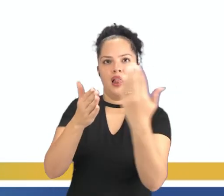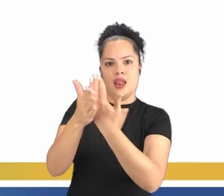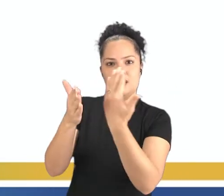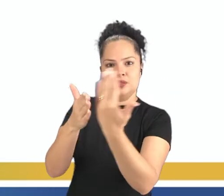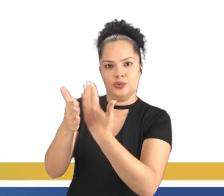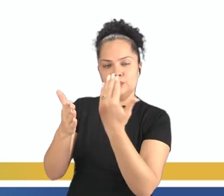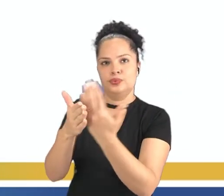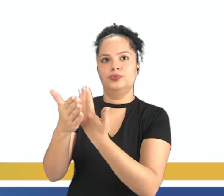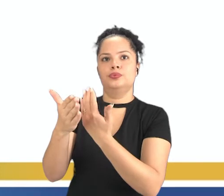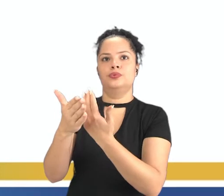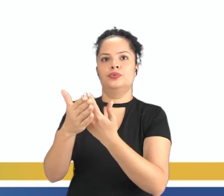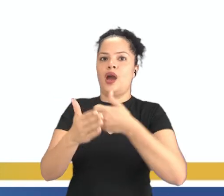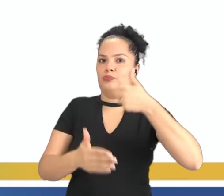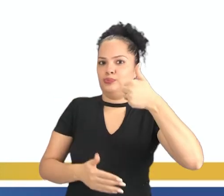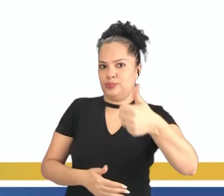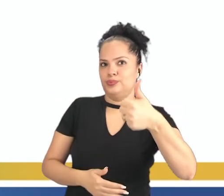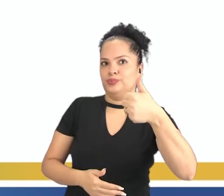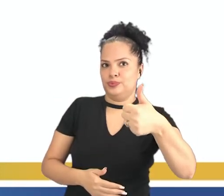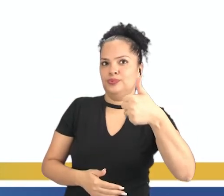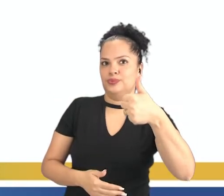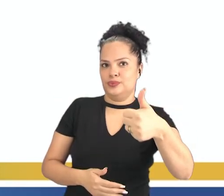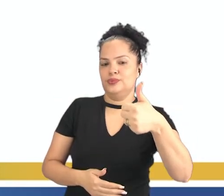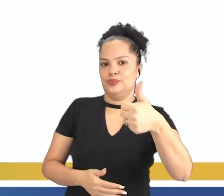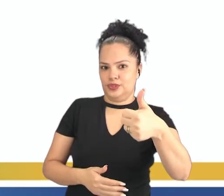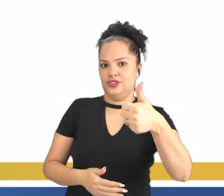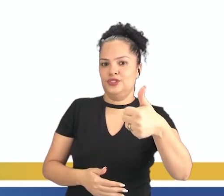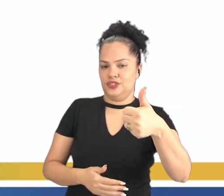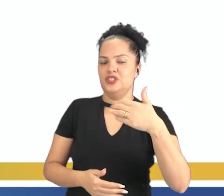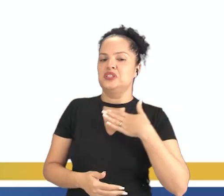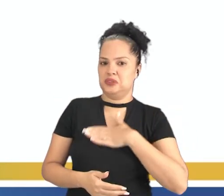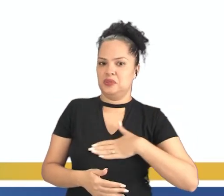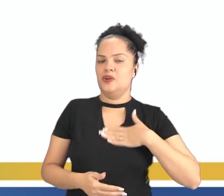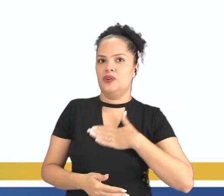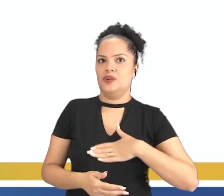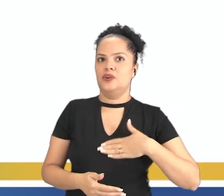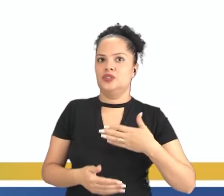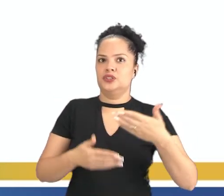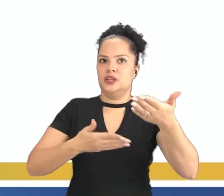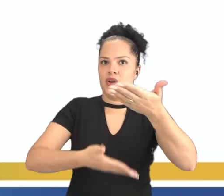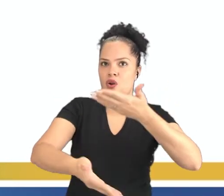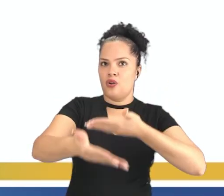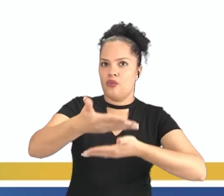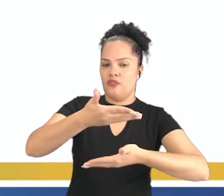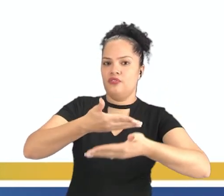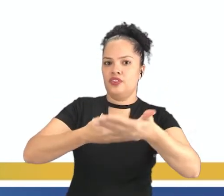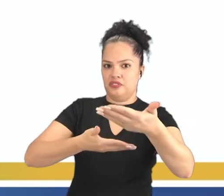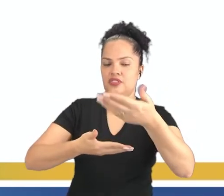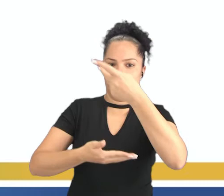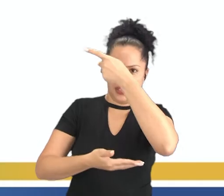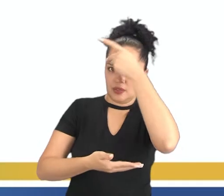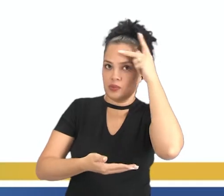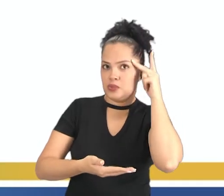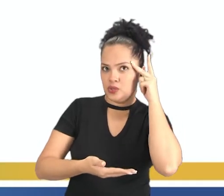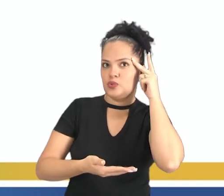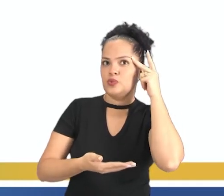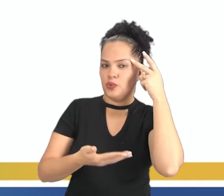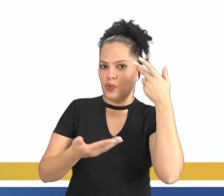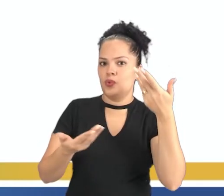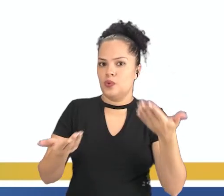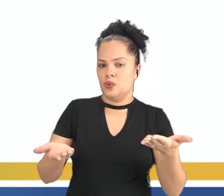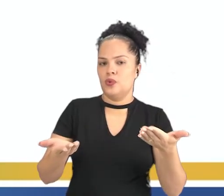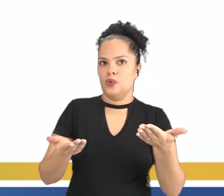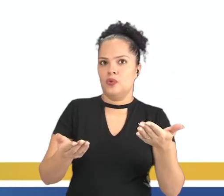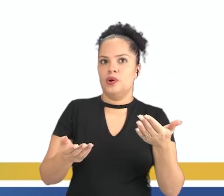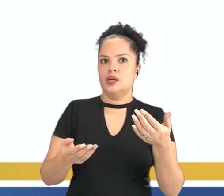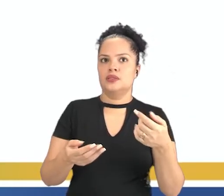leituras. Temos a parte curtir, né? Gostar de assunto que se vai ler. Aí temos aí pessoas, indicando conviver com